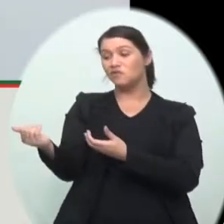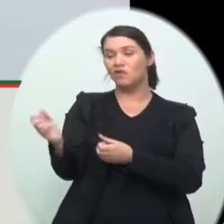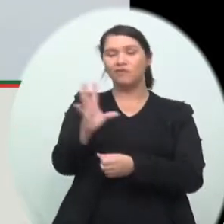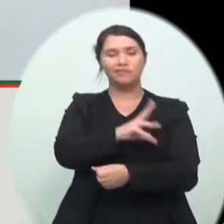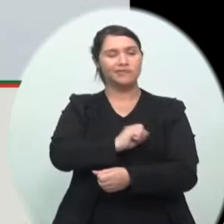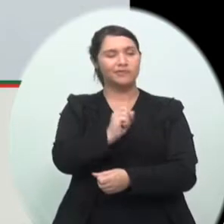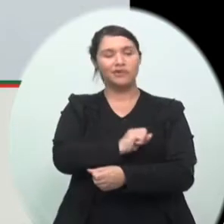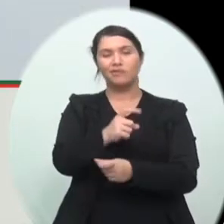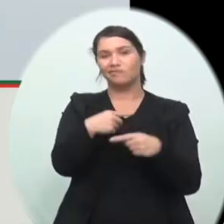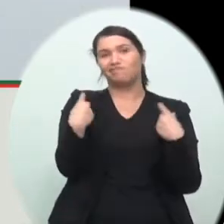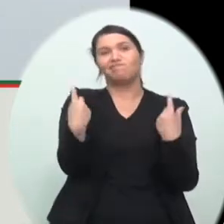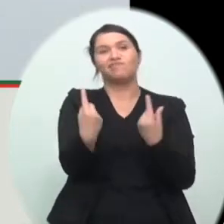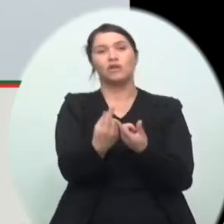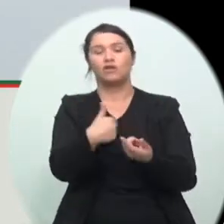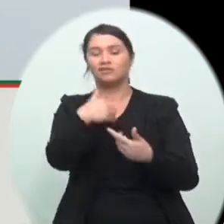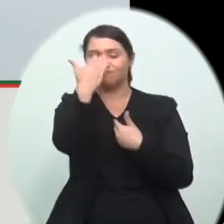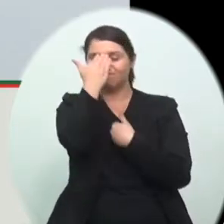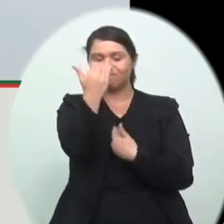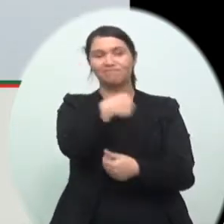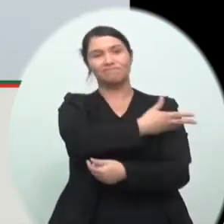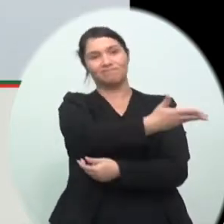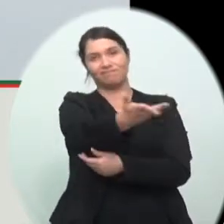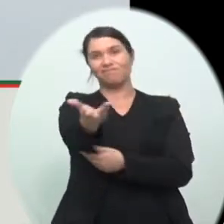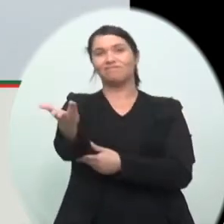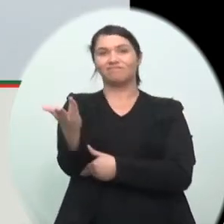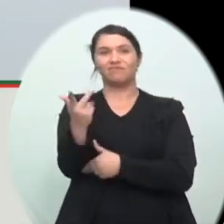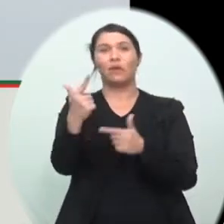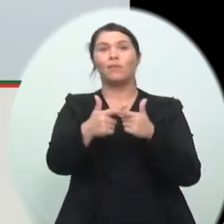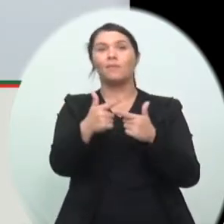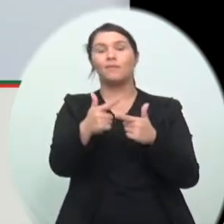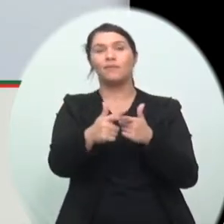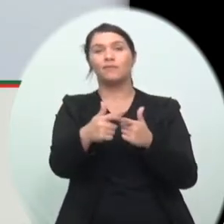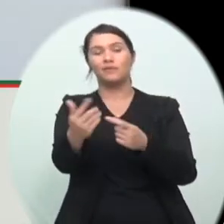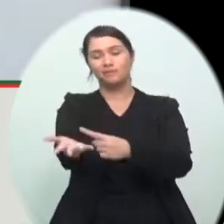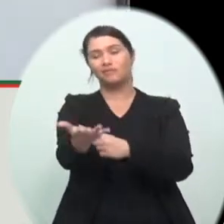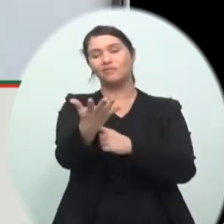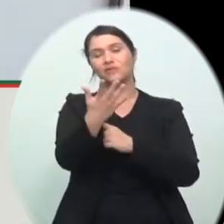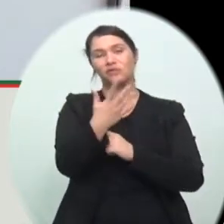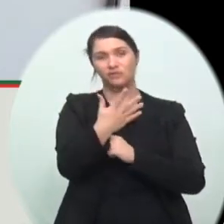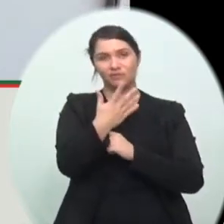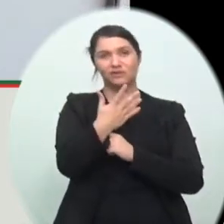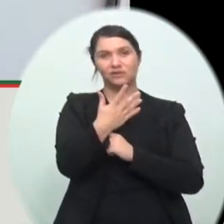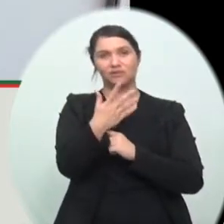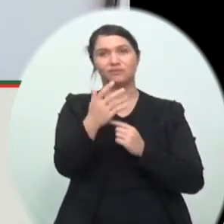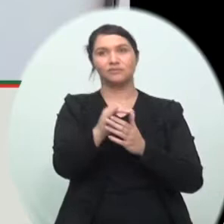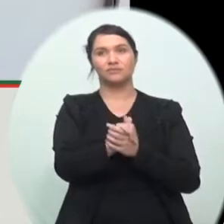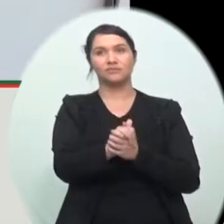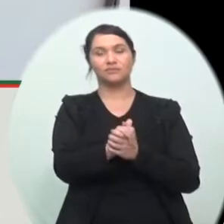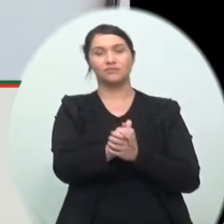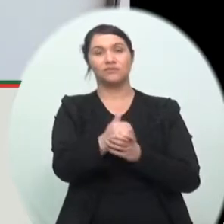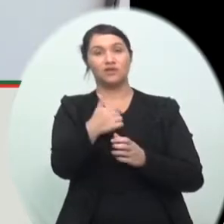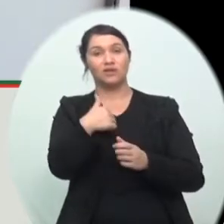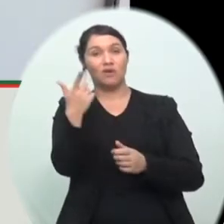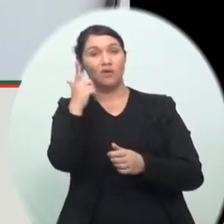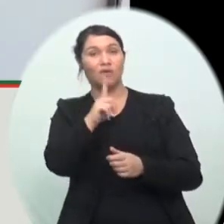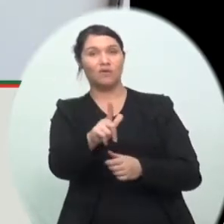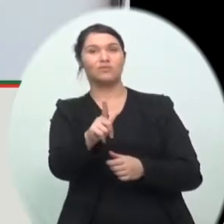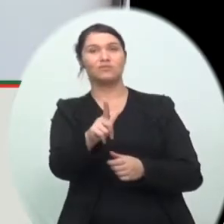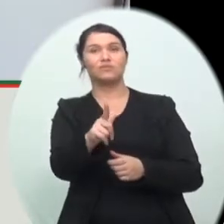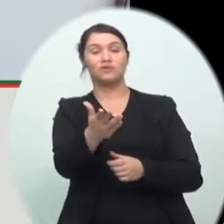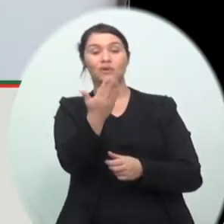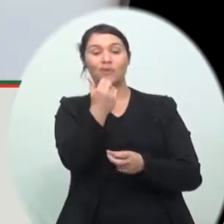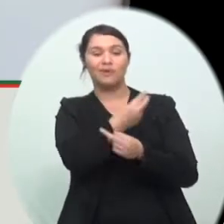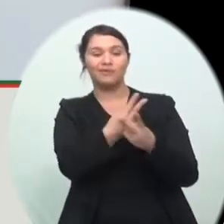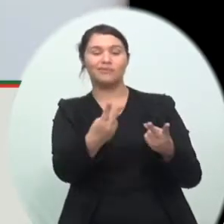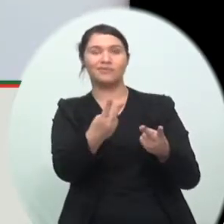eu agradeço vocês todos pela ajuda que vocês estão dando. E é onde eu consigo sustentar minhas filhas. E